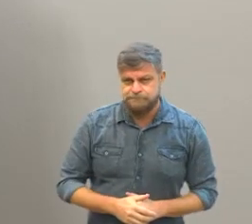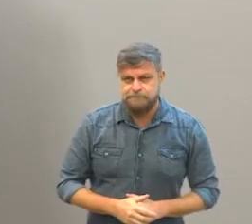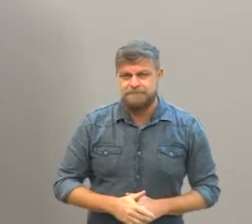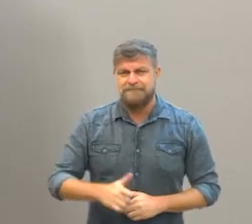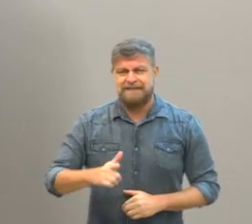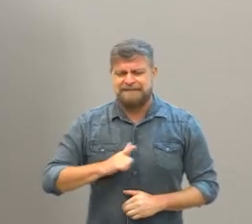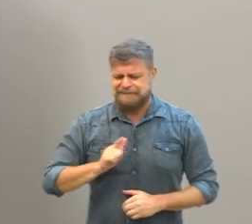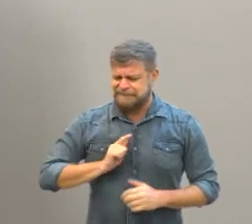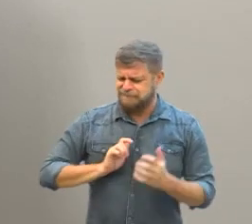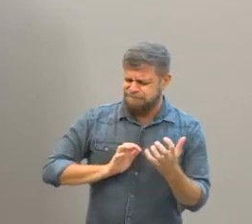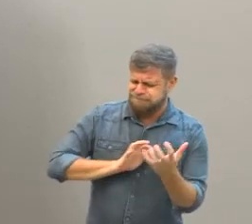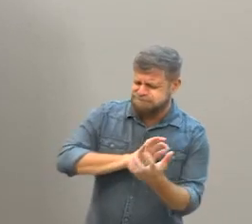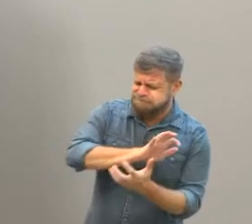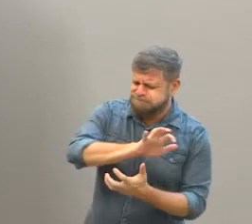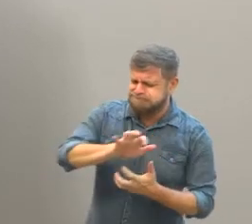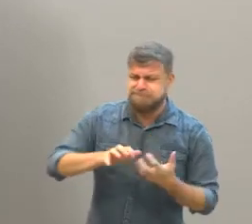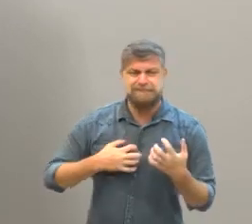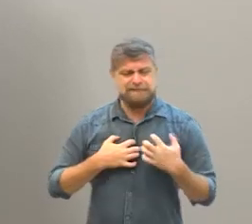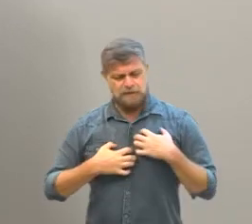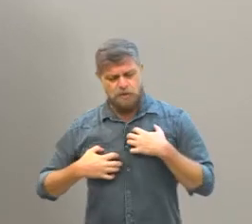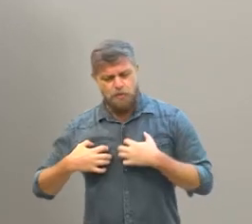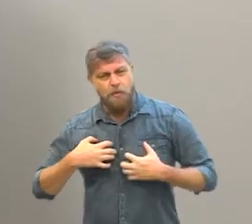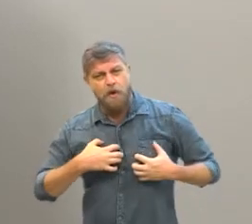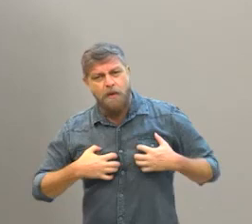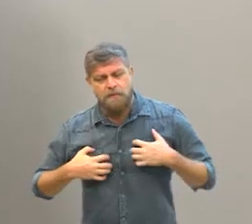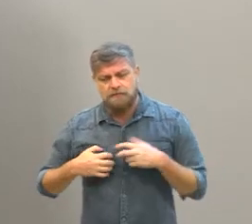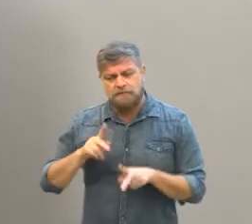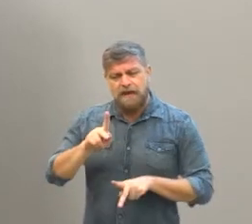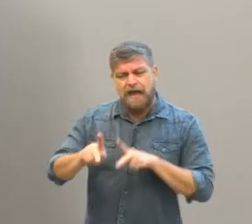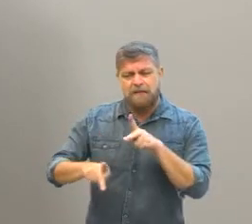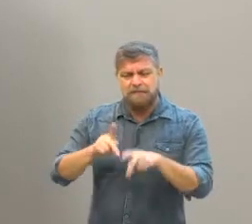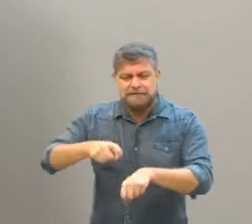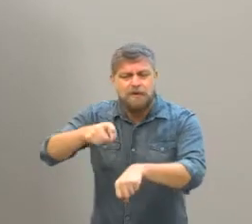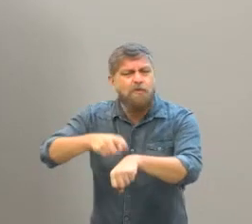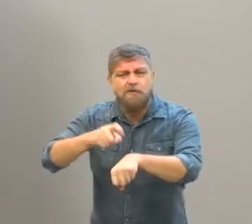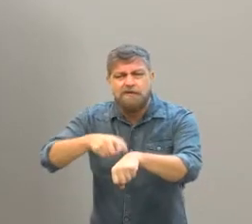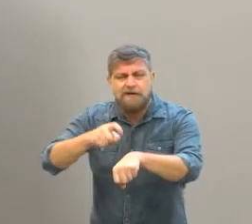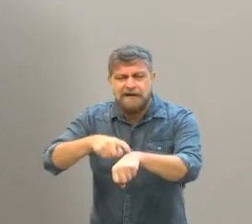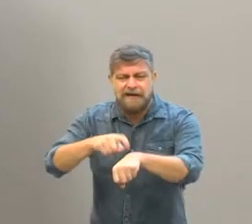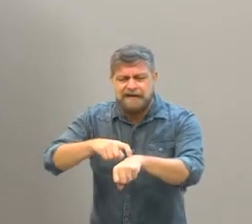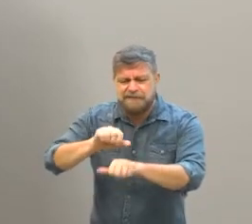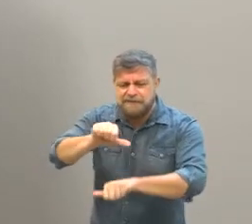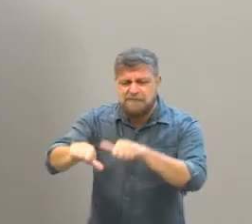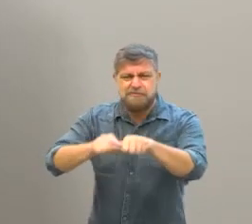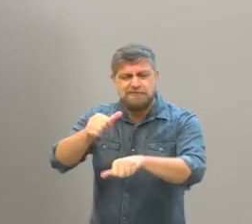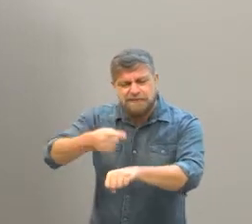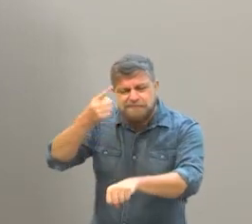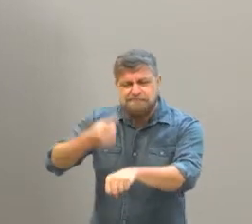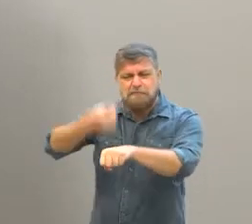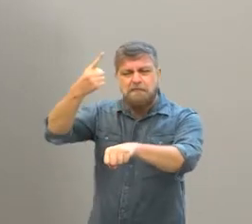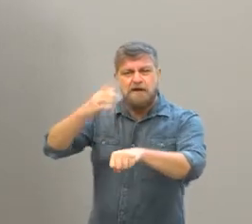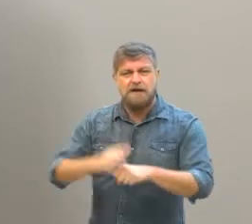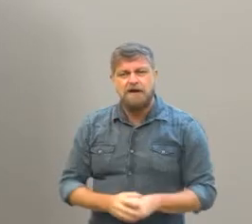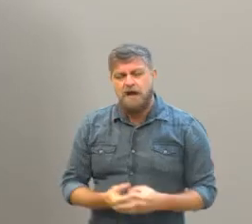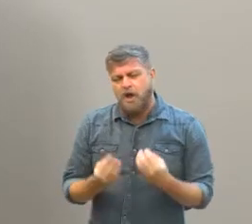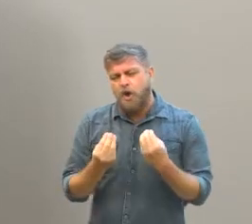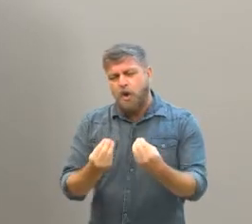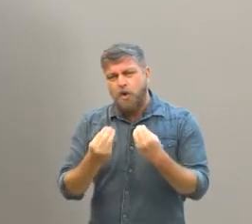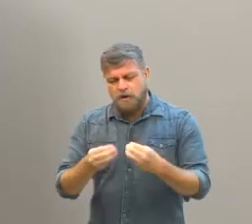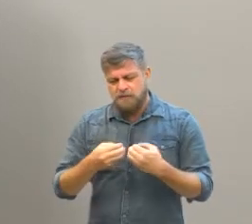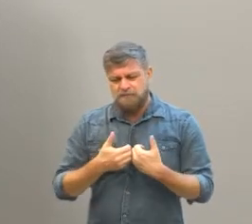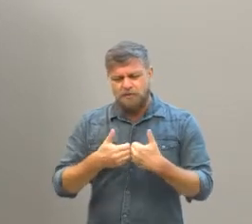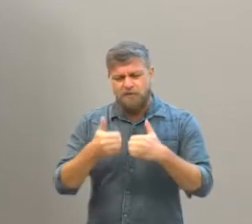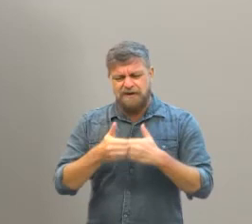trazendo transtornos para a população no que diz respeito aos horários, a condição ali